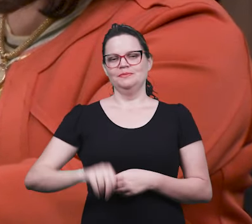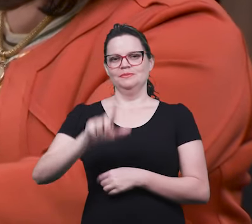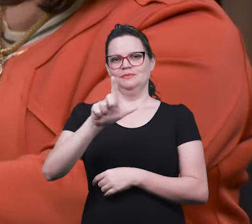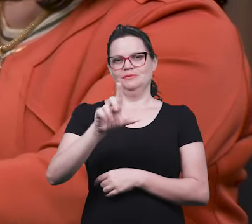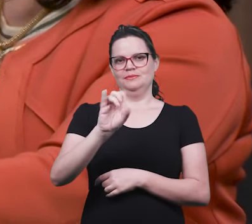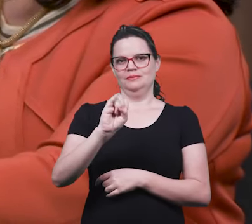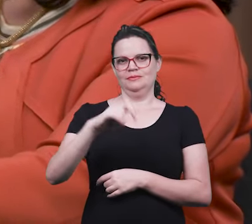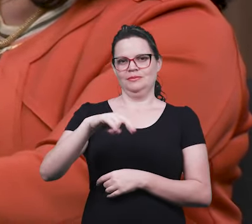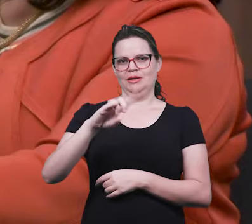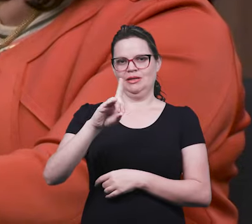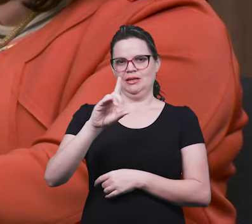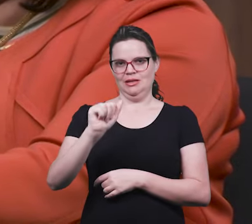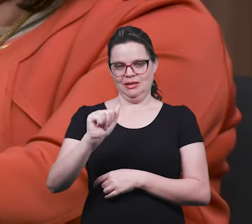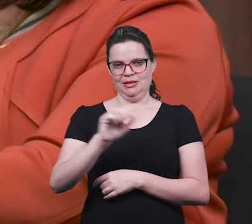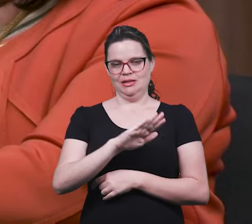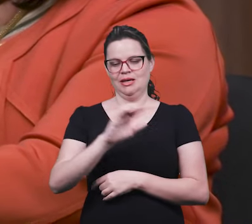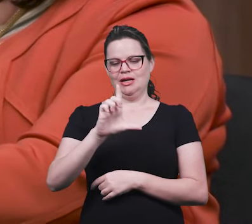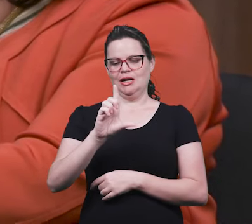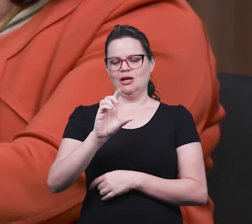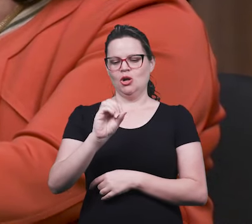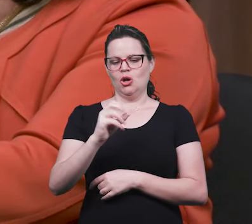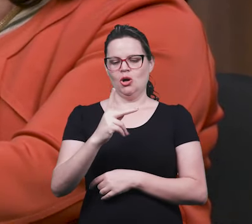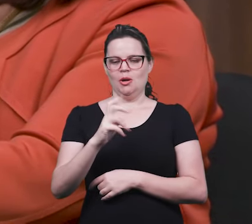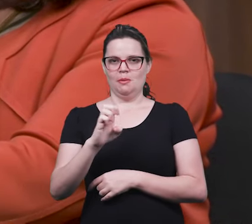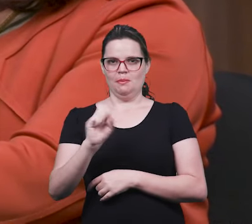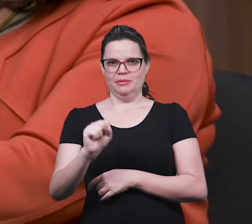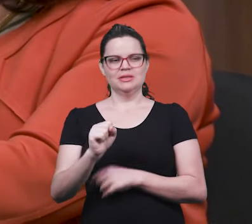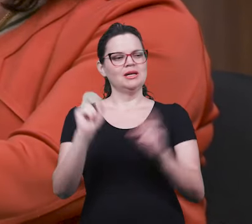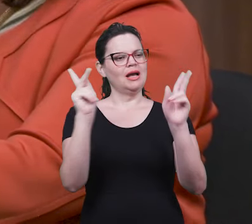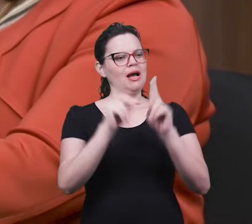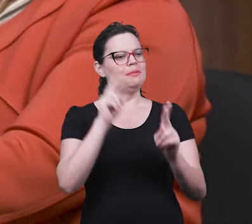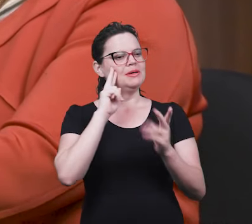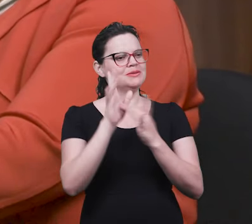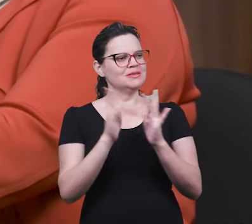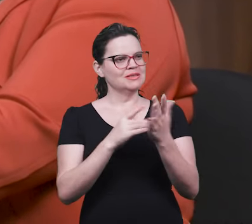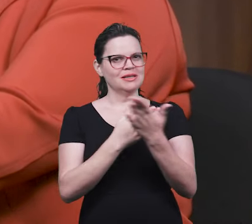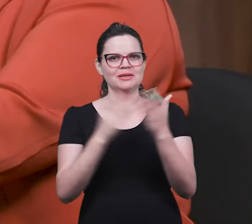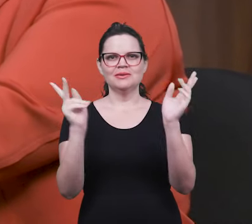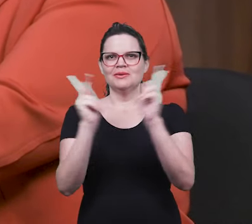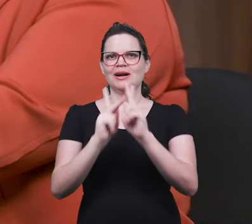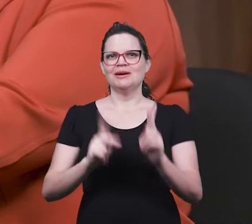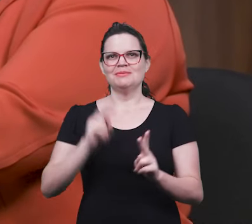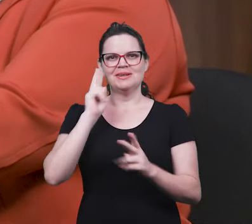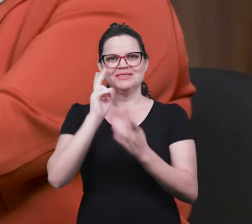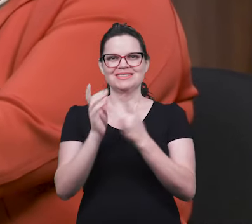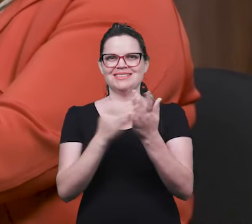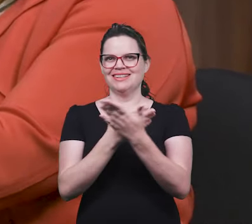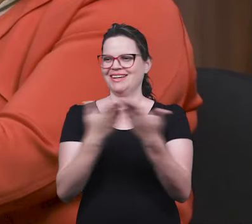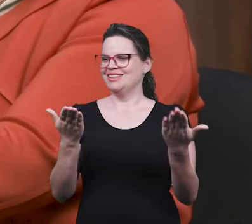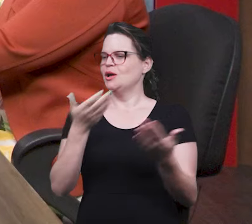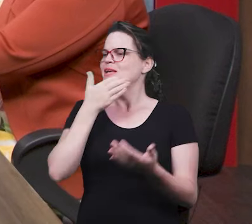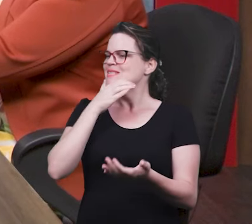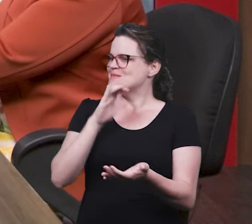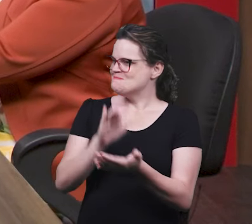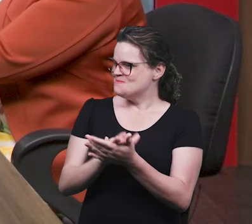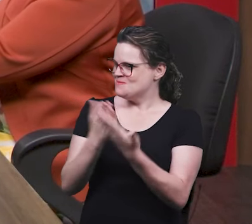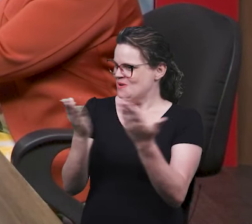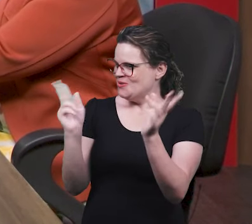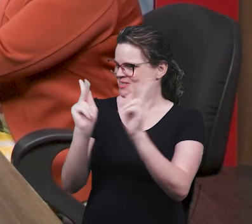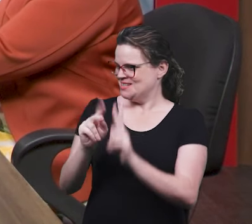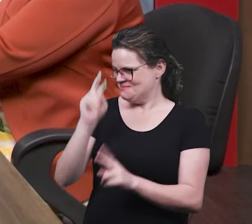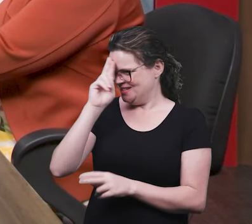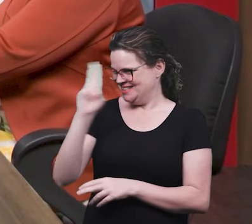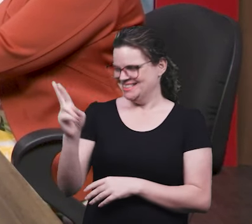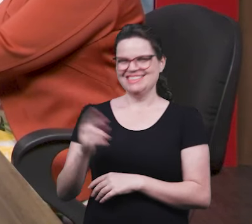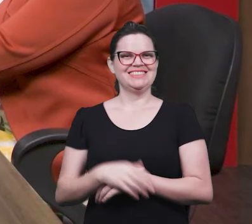paz do Senhor, Linda. Paz do Senhor, Fernanda, paz do Senhor, Kézia, paz do Senhor, marido. Coisa mais linda, não